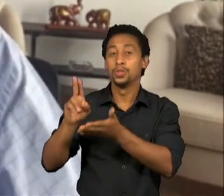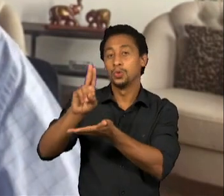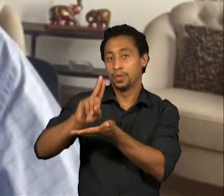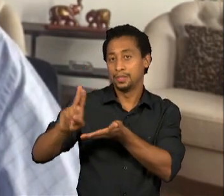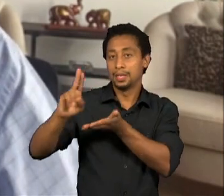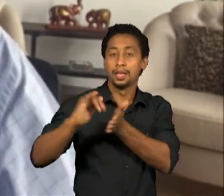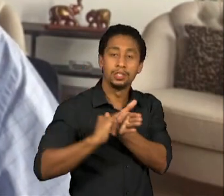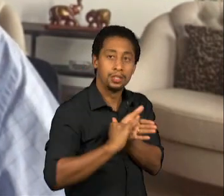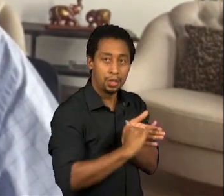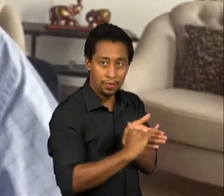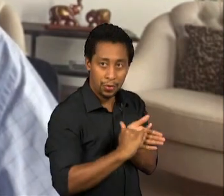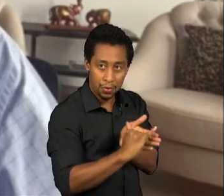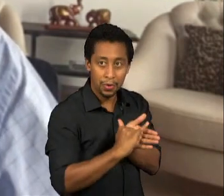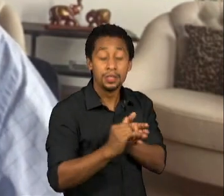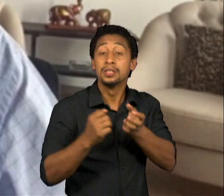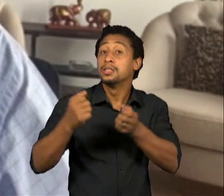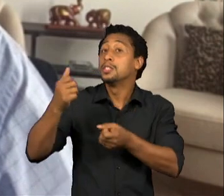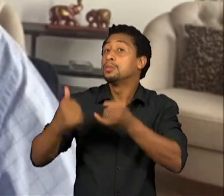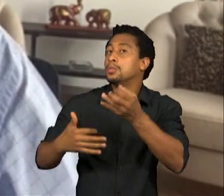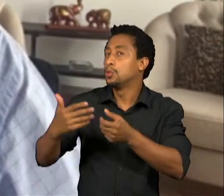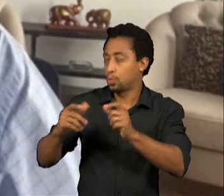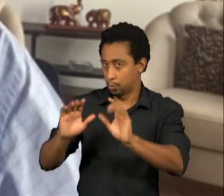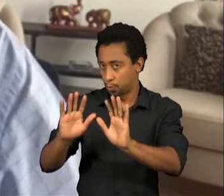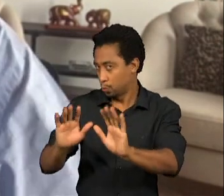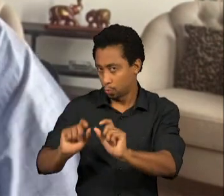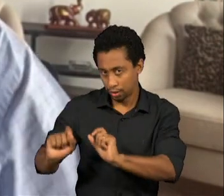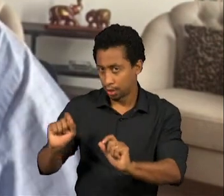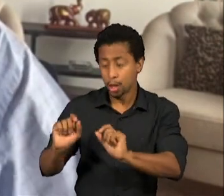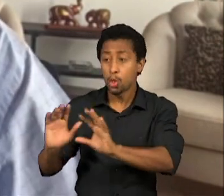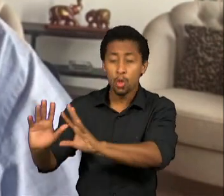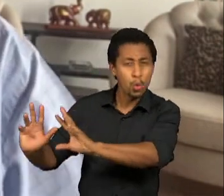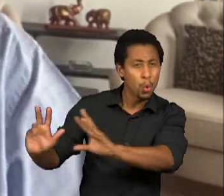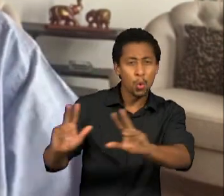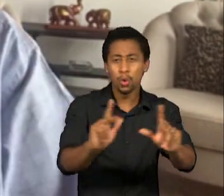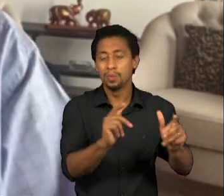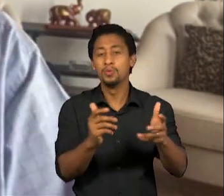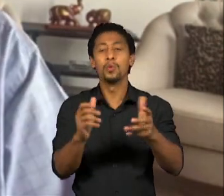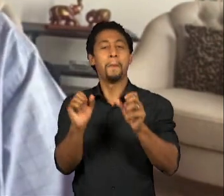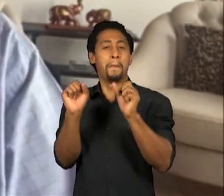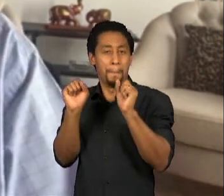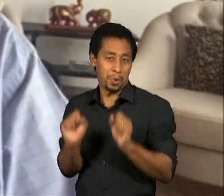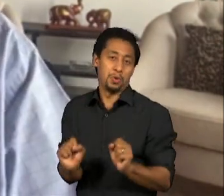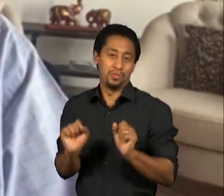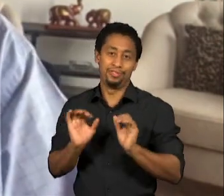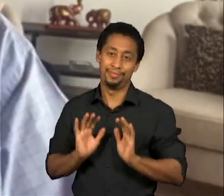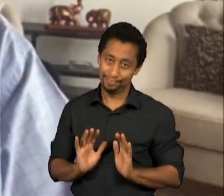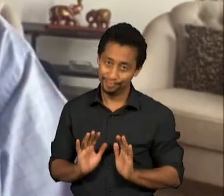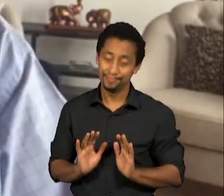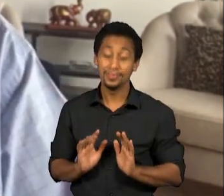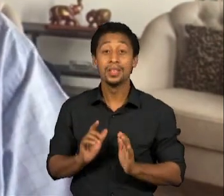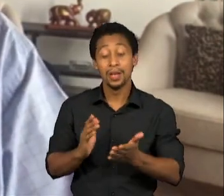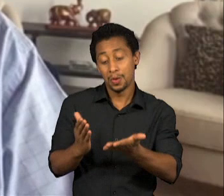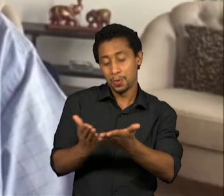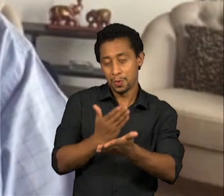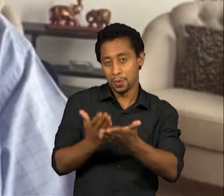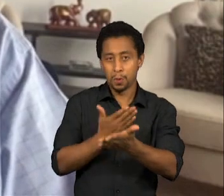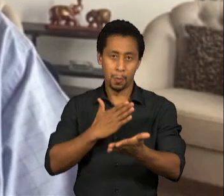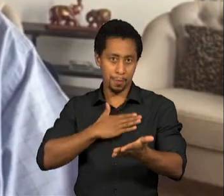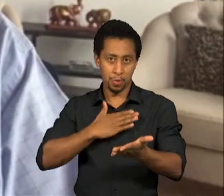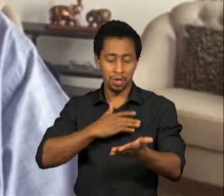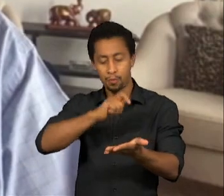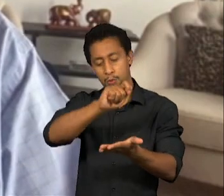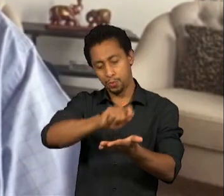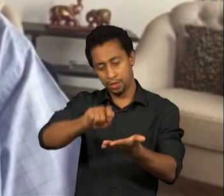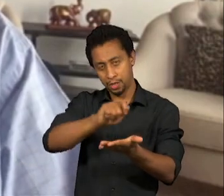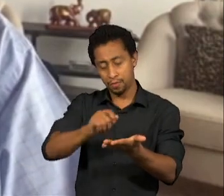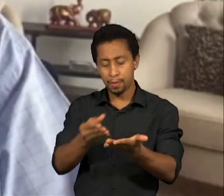de organização sem organizações. Então é o seguinte, tem um capítulo do livro que é o seguinte, todo